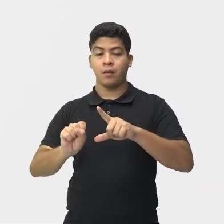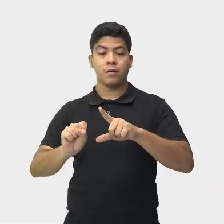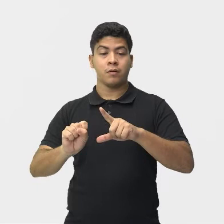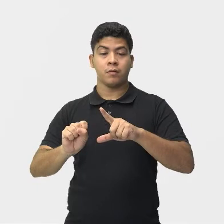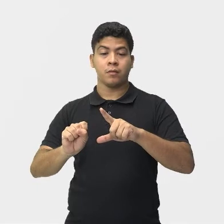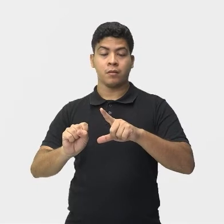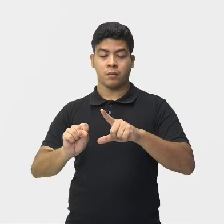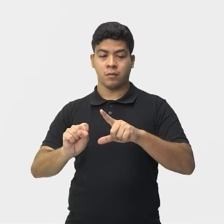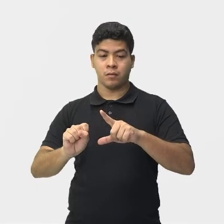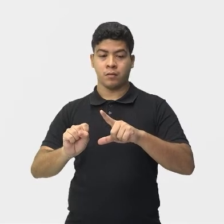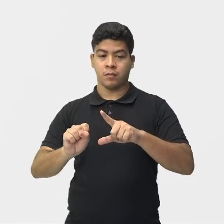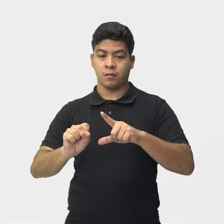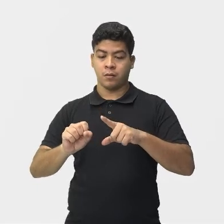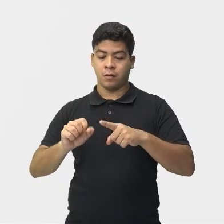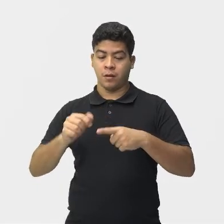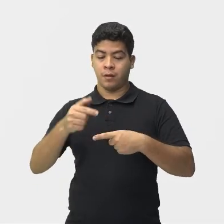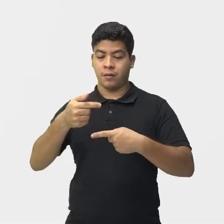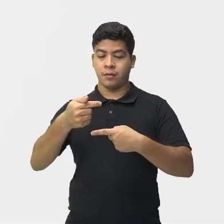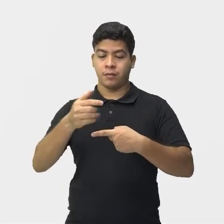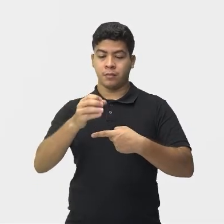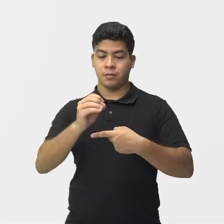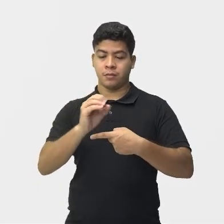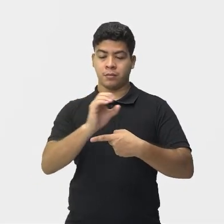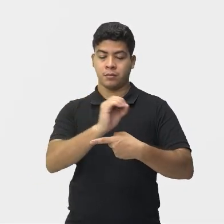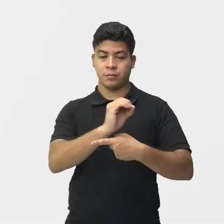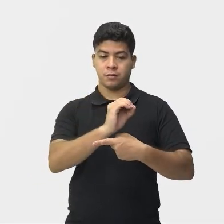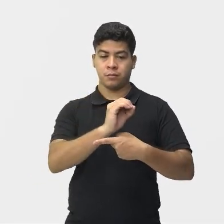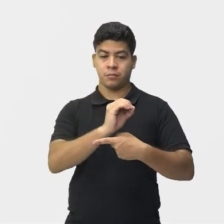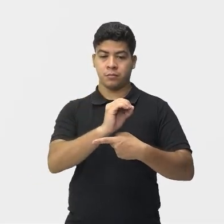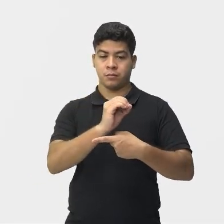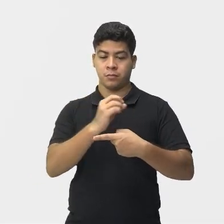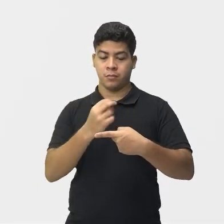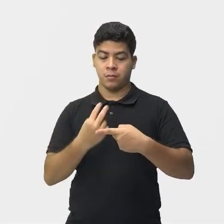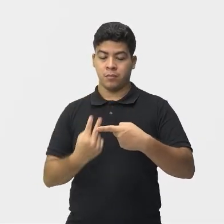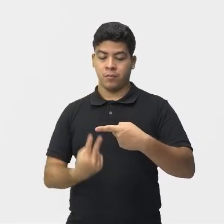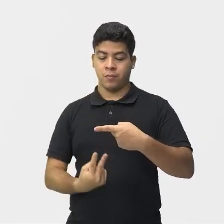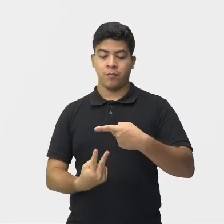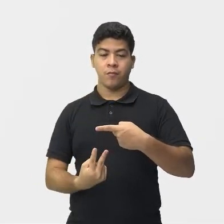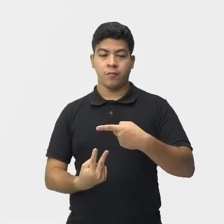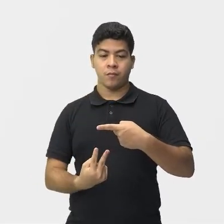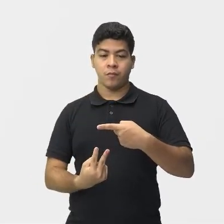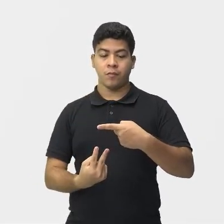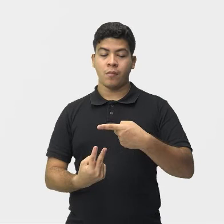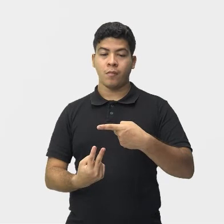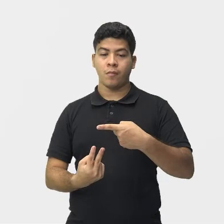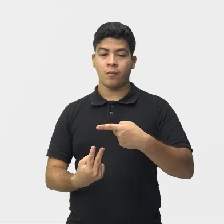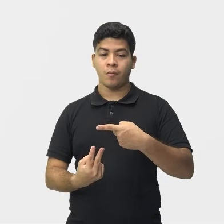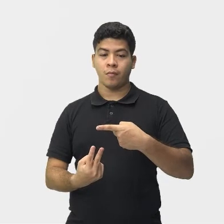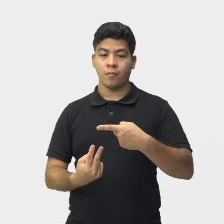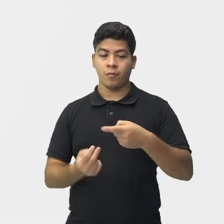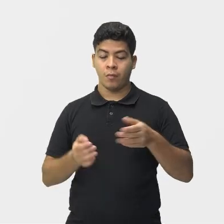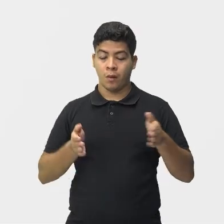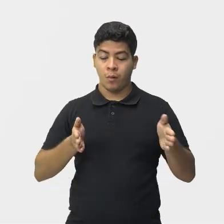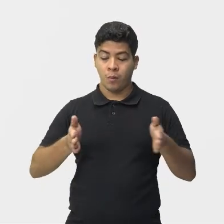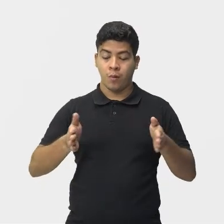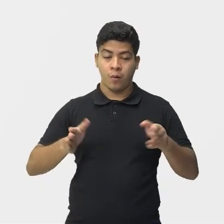vezes 10 dividido por 2. E aí, olha, 70 vezes 10 é 700, 700 dividido por